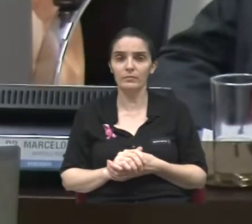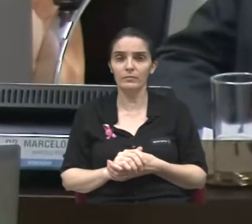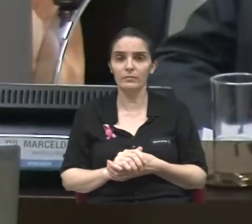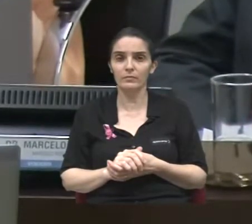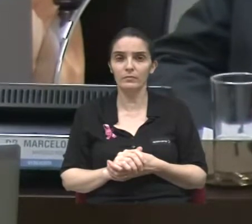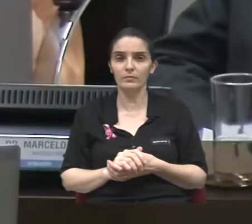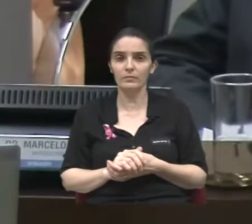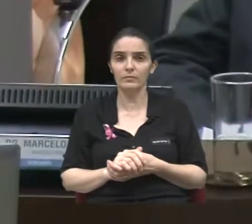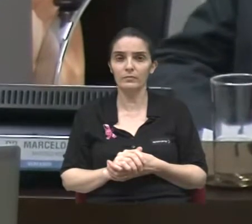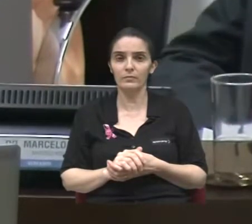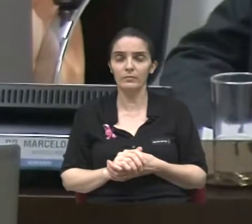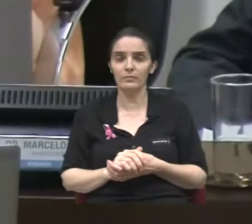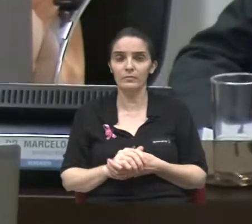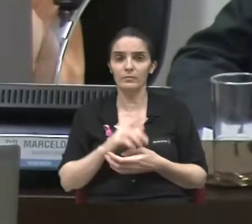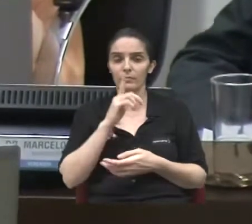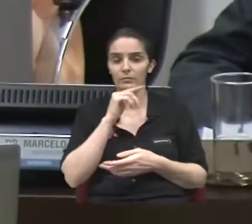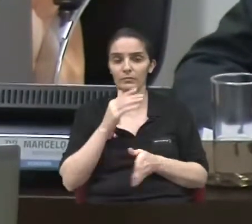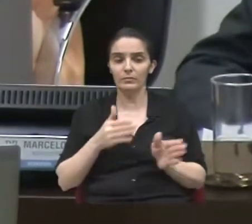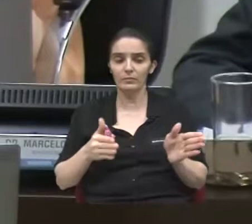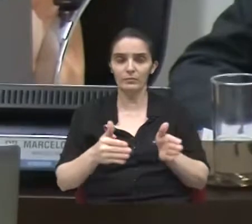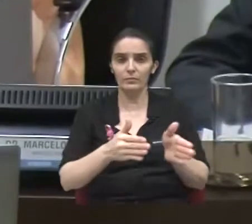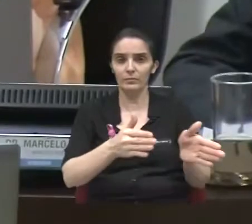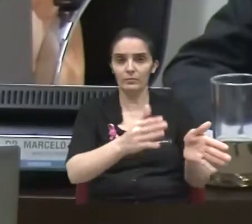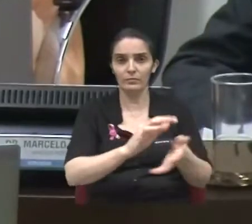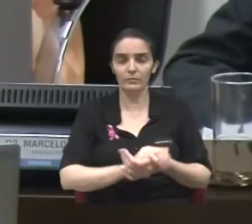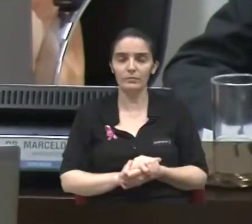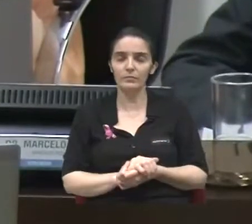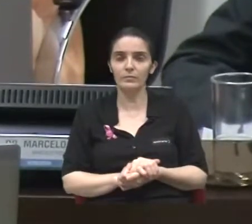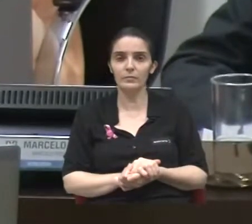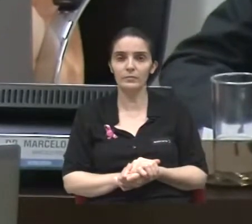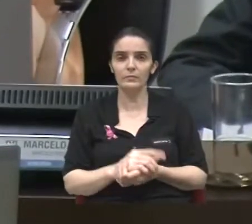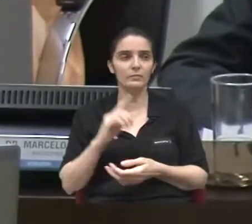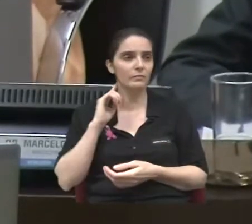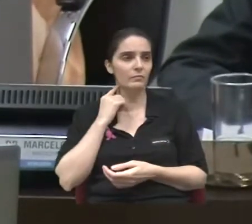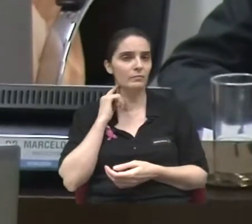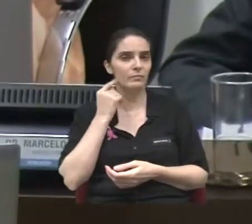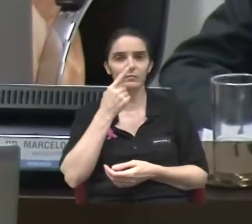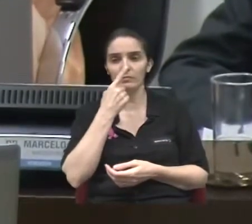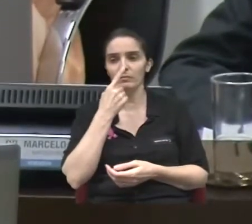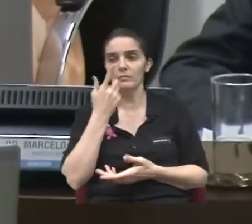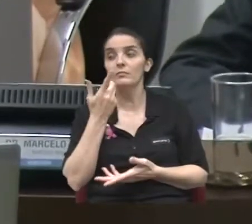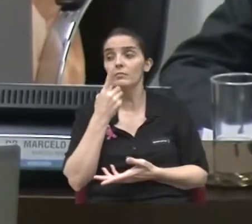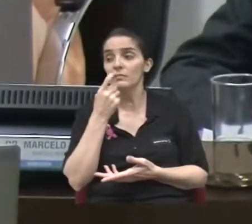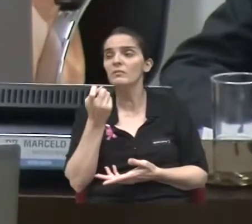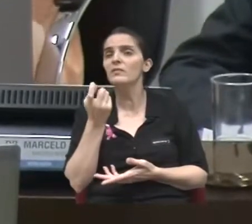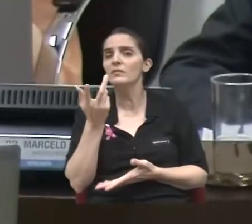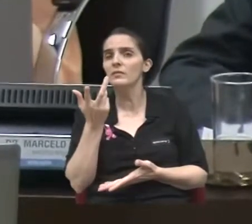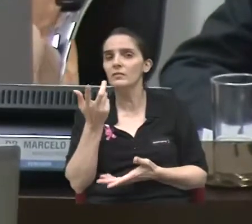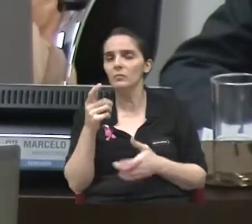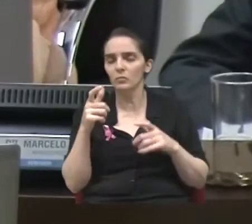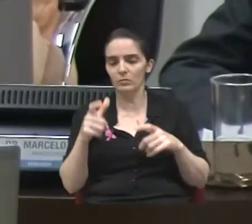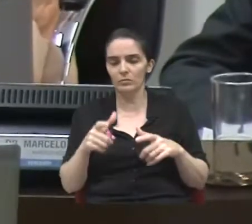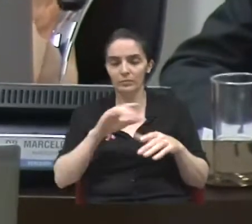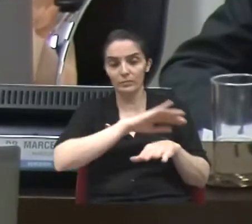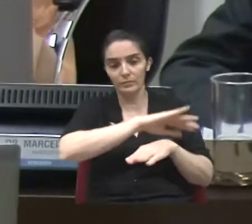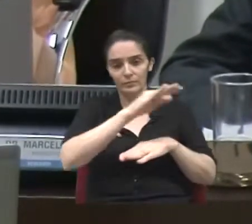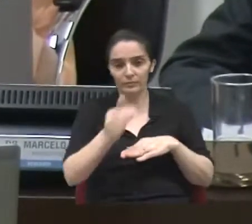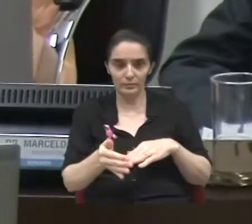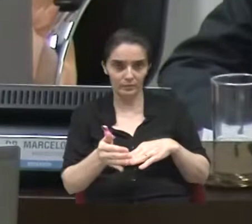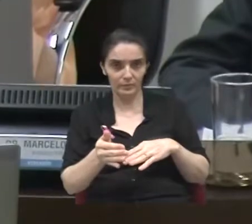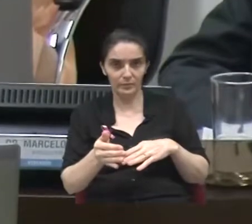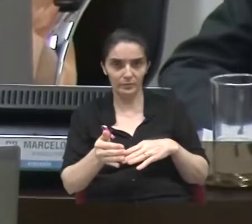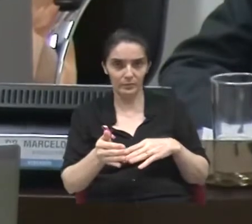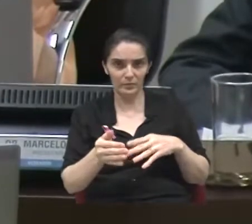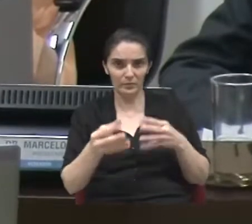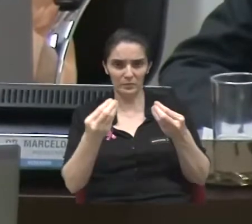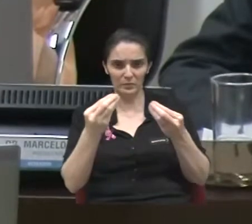Ribeirão. Uau. De lixo lá o... O aterro, né? Então, porque muita coisa que